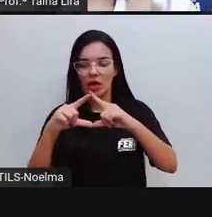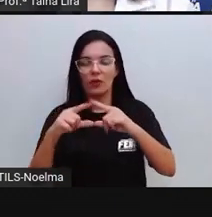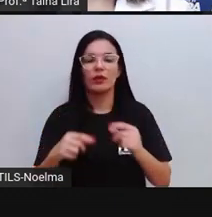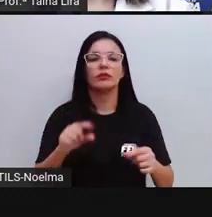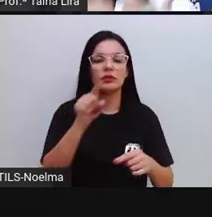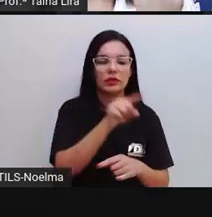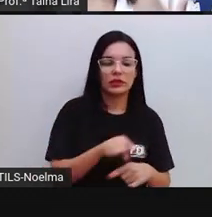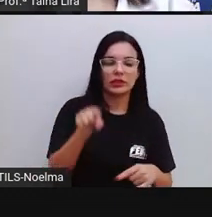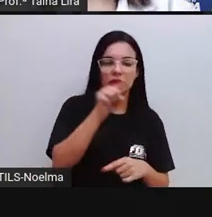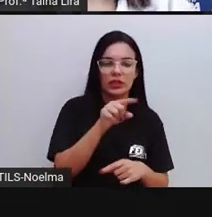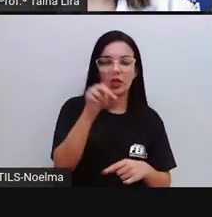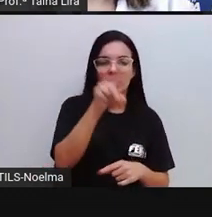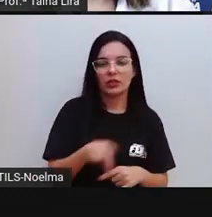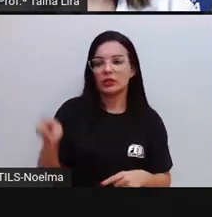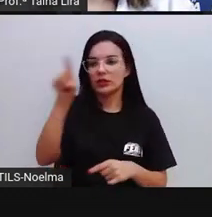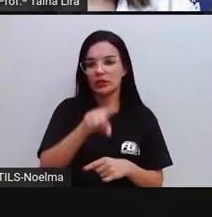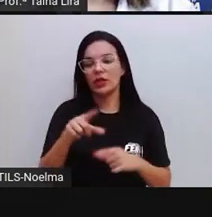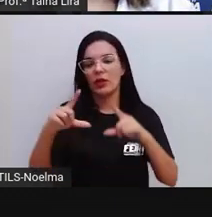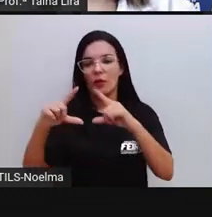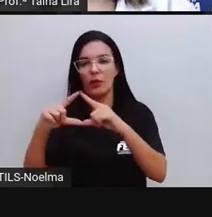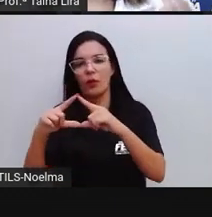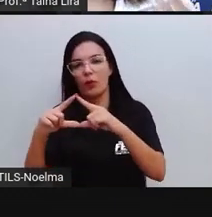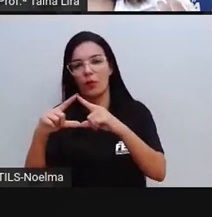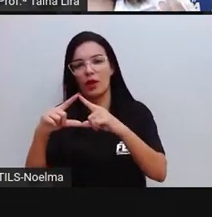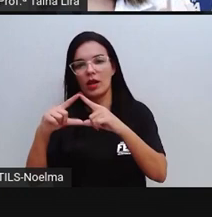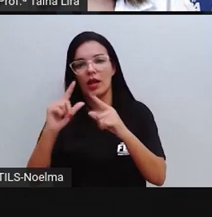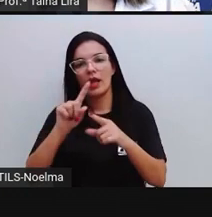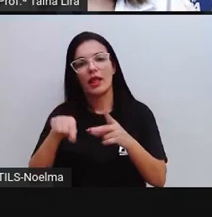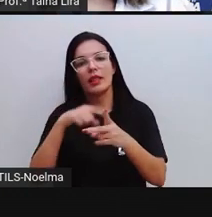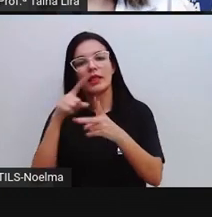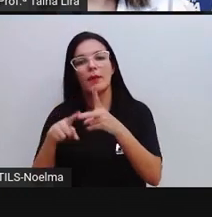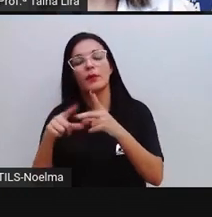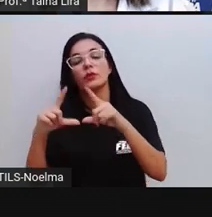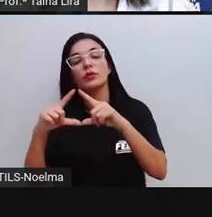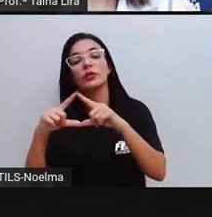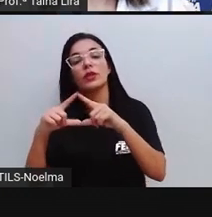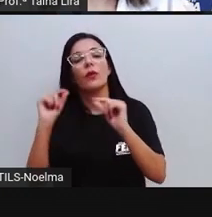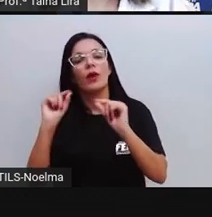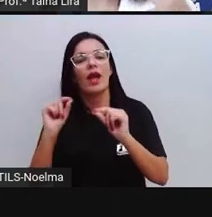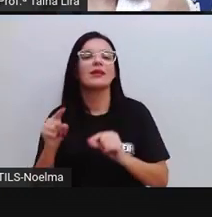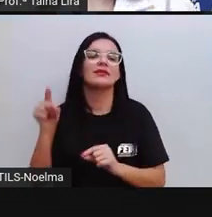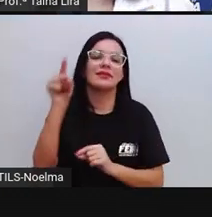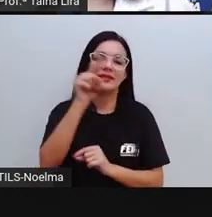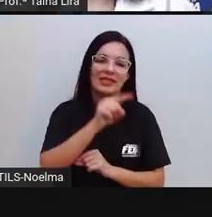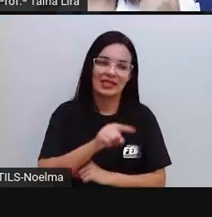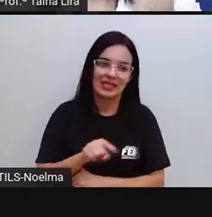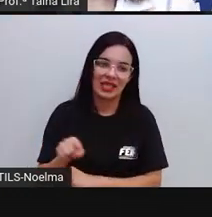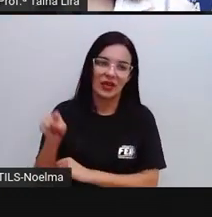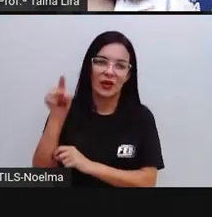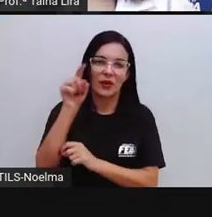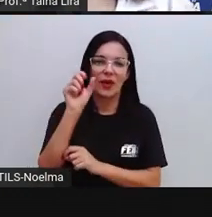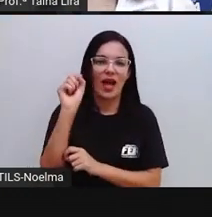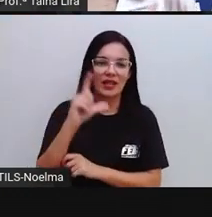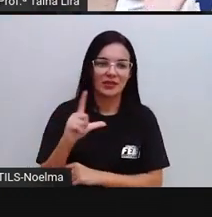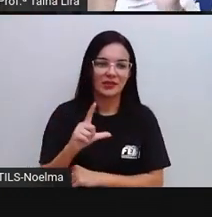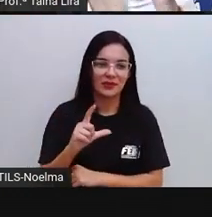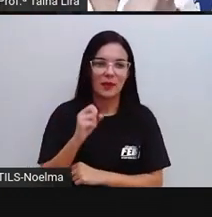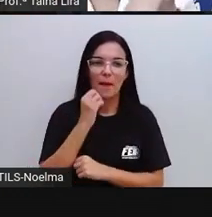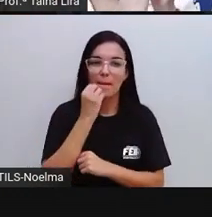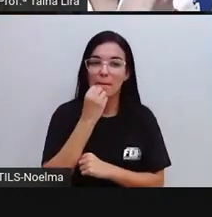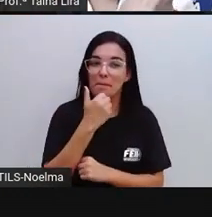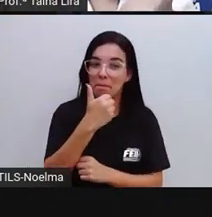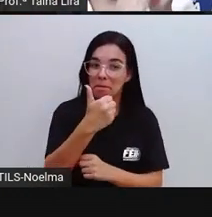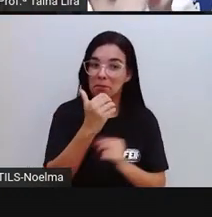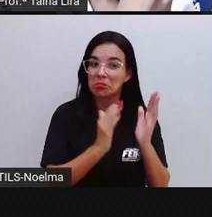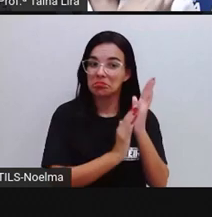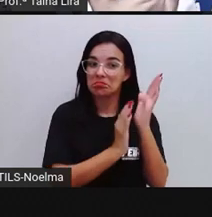triângulo, tá? Mas o que é que vem imediatamente aqui após esse triângulo? Um círculo azul. Muito bem, ó,